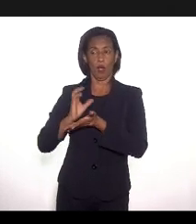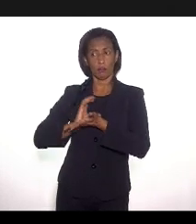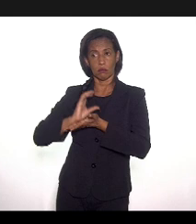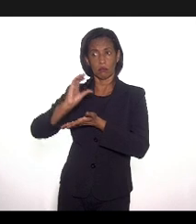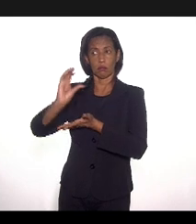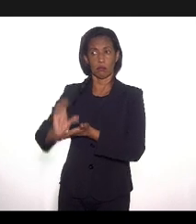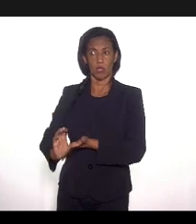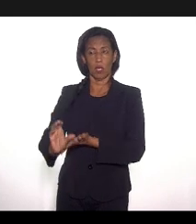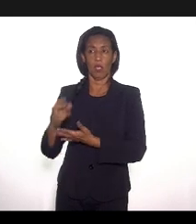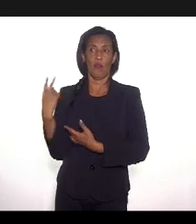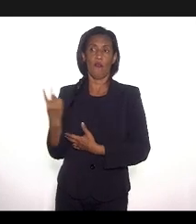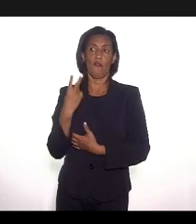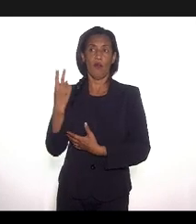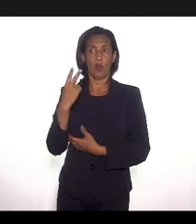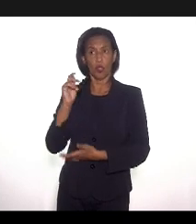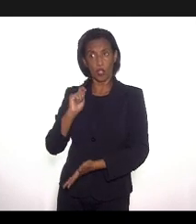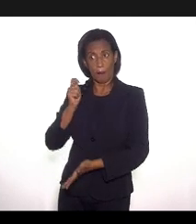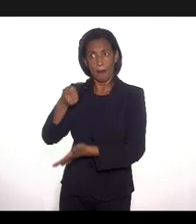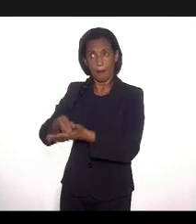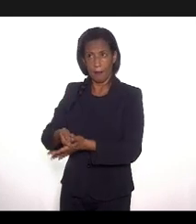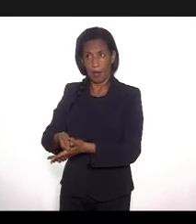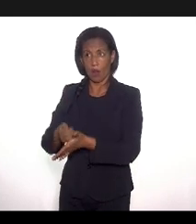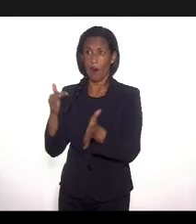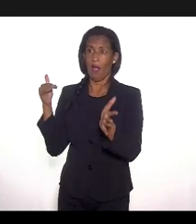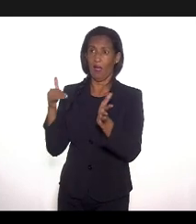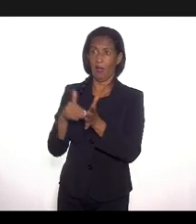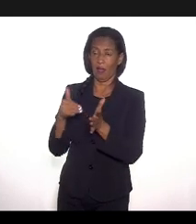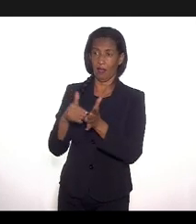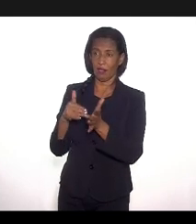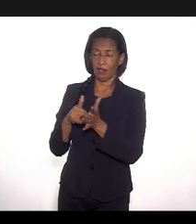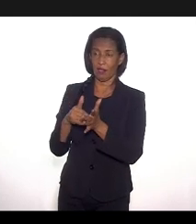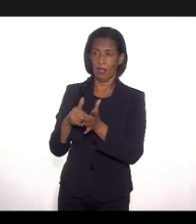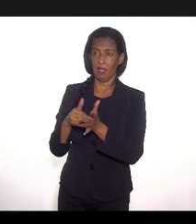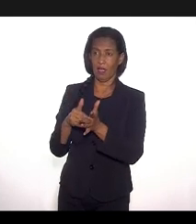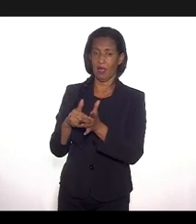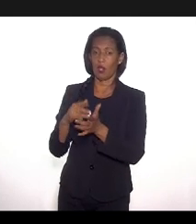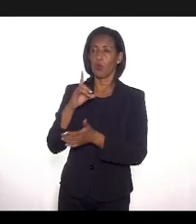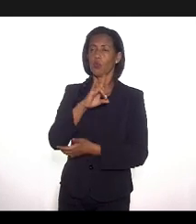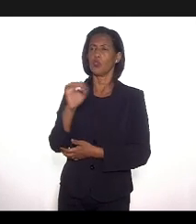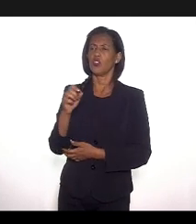valores indevidamente pagos até a data da vigência desta lei.